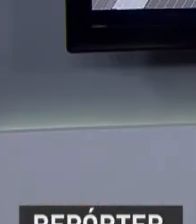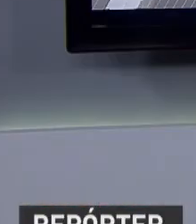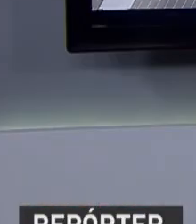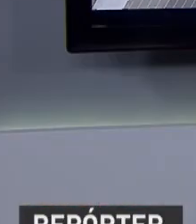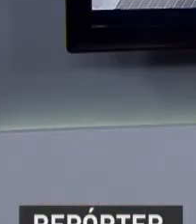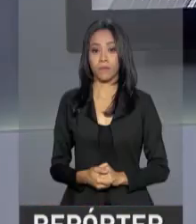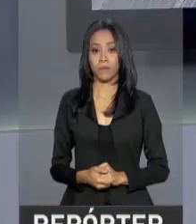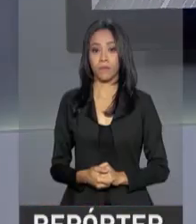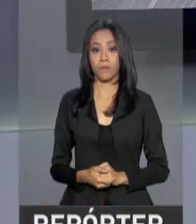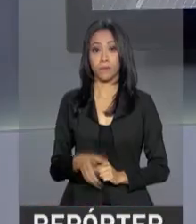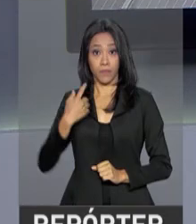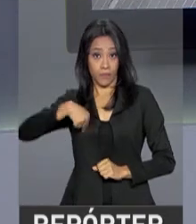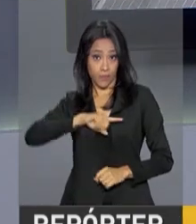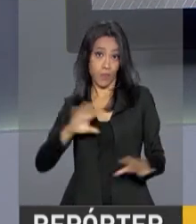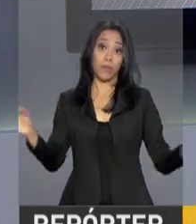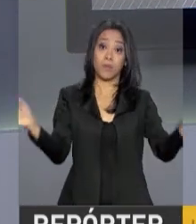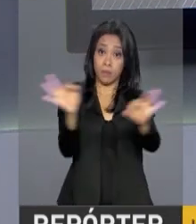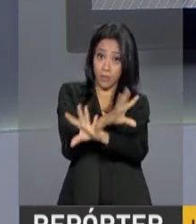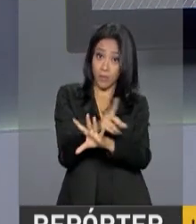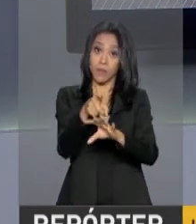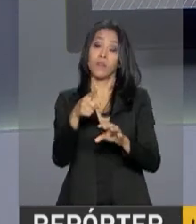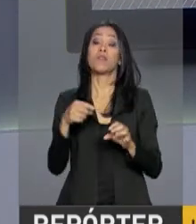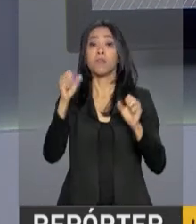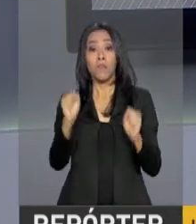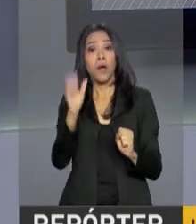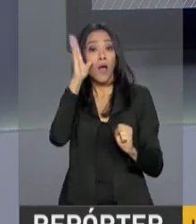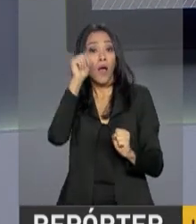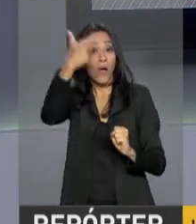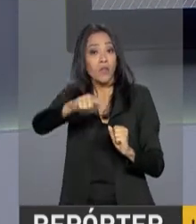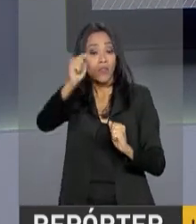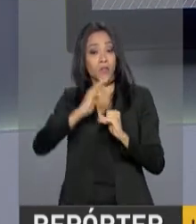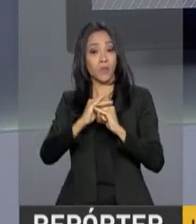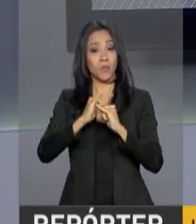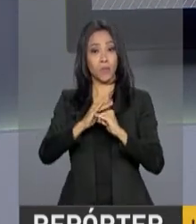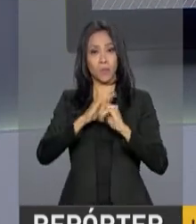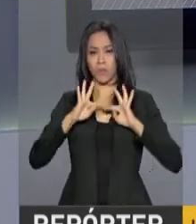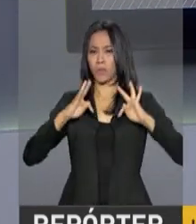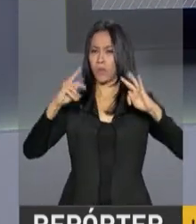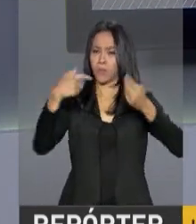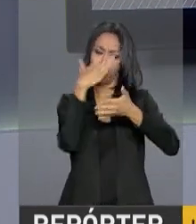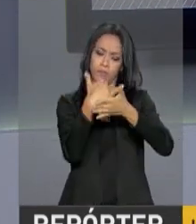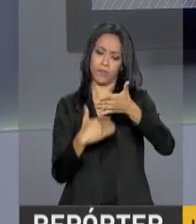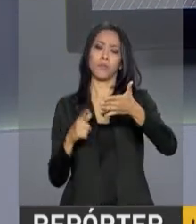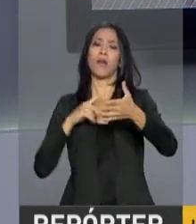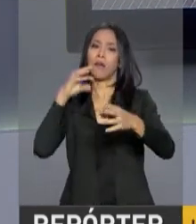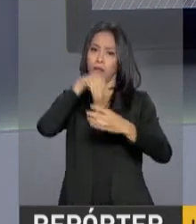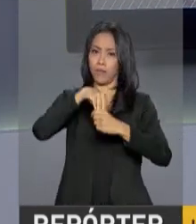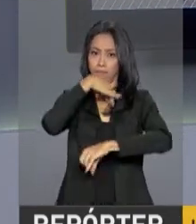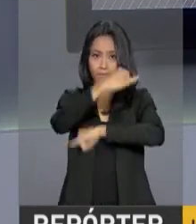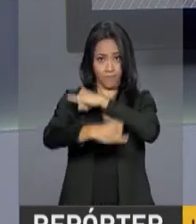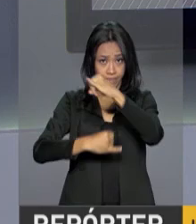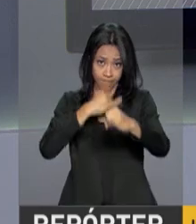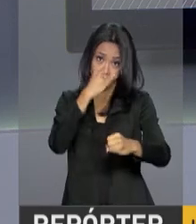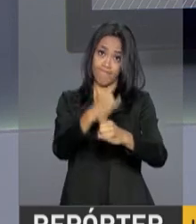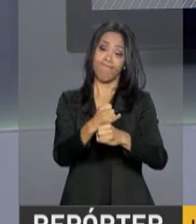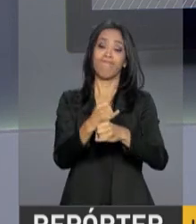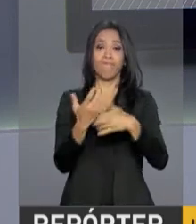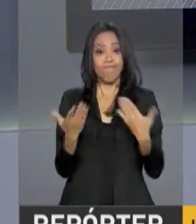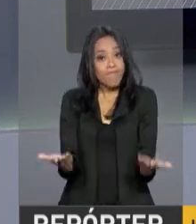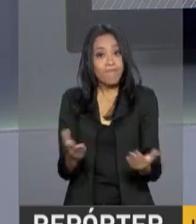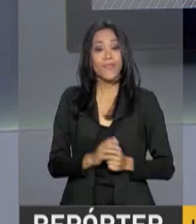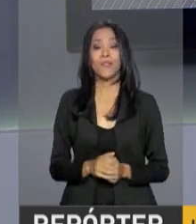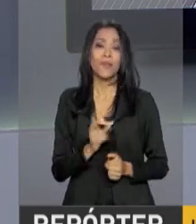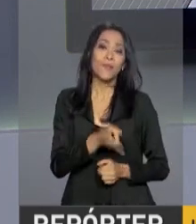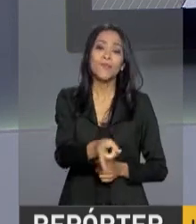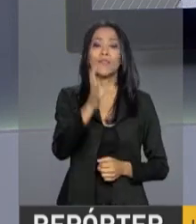nós ficamos por aqui mas você pode rever as reportagens no youtube e toda a nossa programação também está na página da nbr na